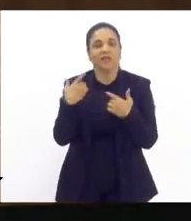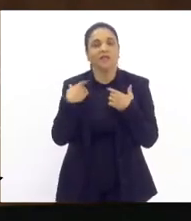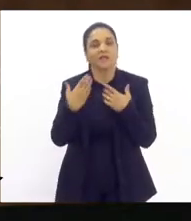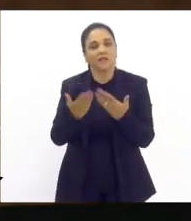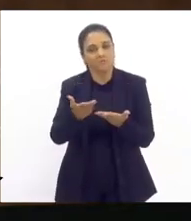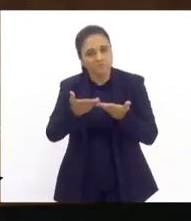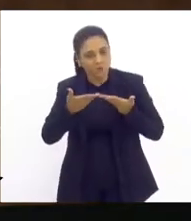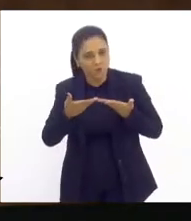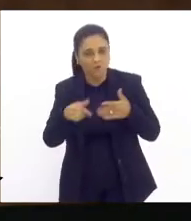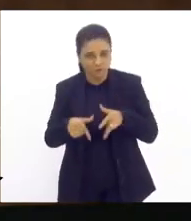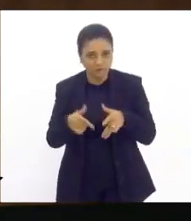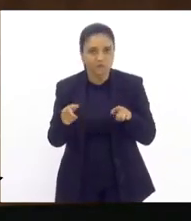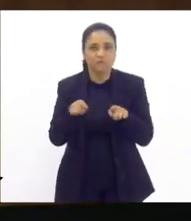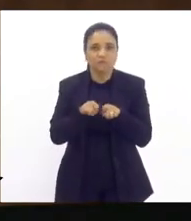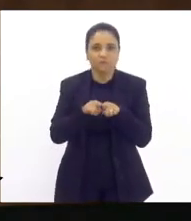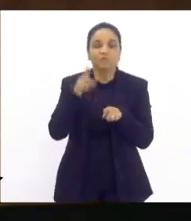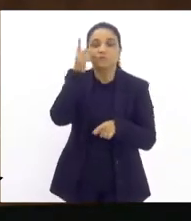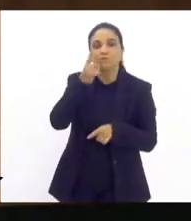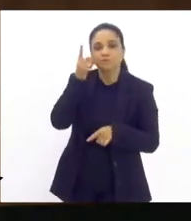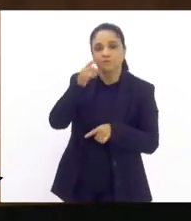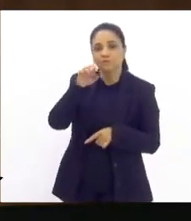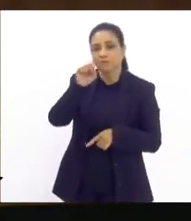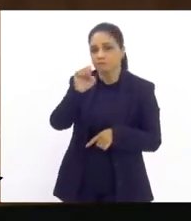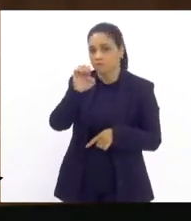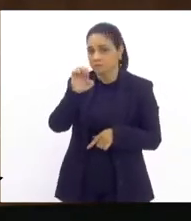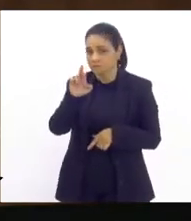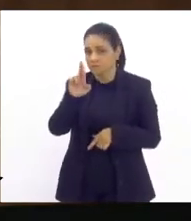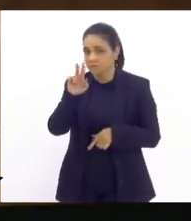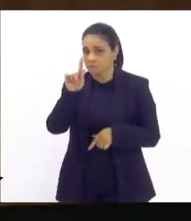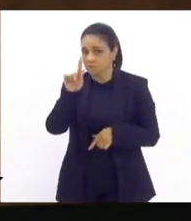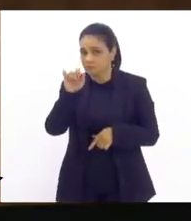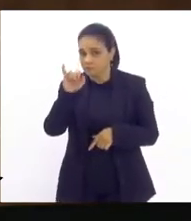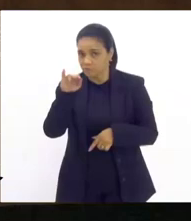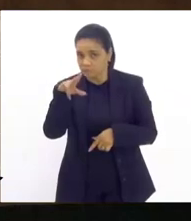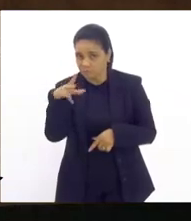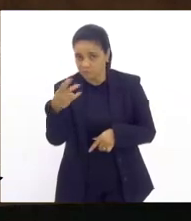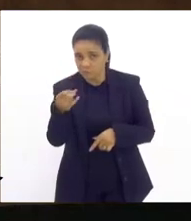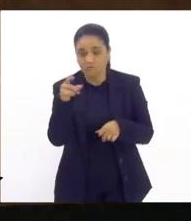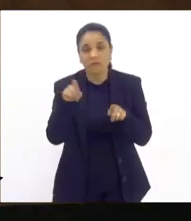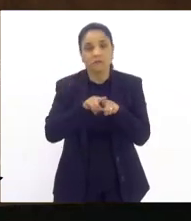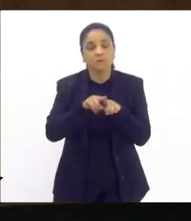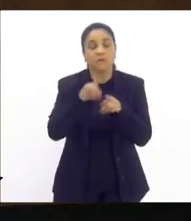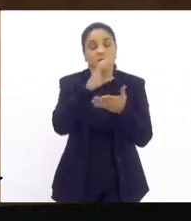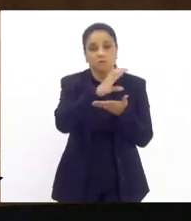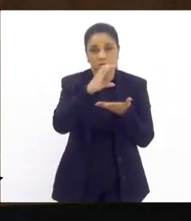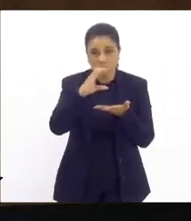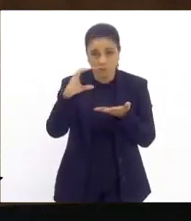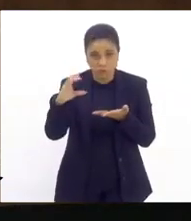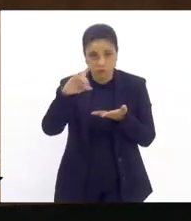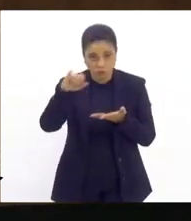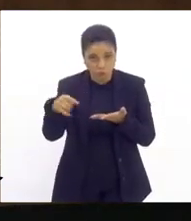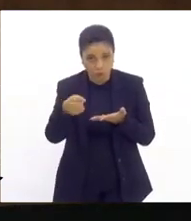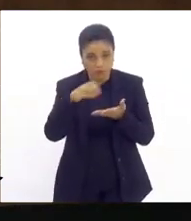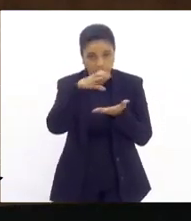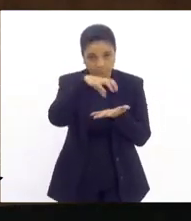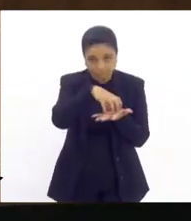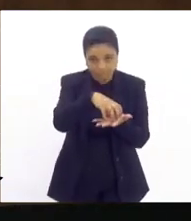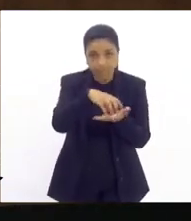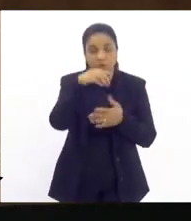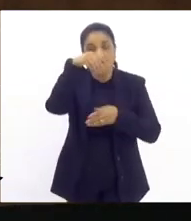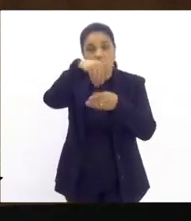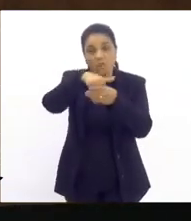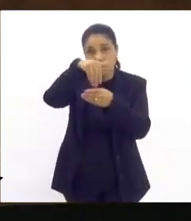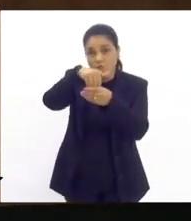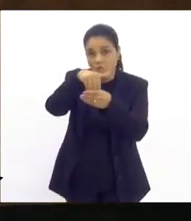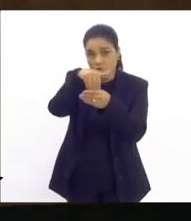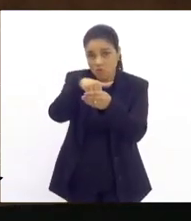deputada índia assim como o deputado Dr Serginho mas no âmbito da ccj nós fizemos uma votação no sentido de